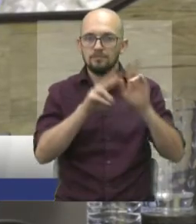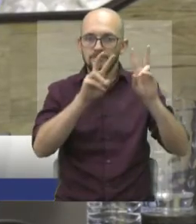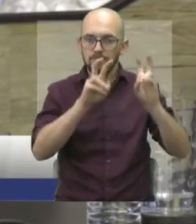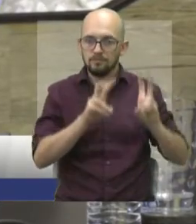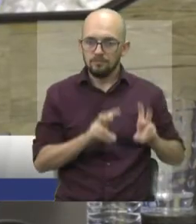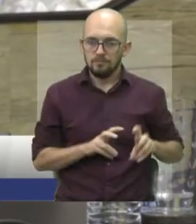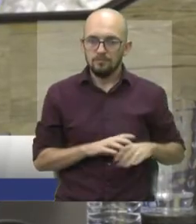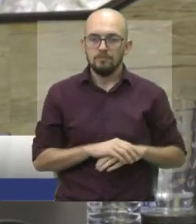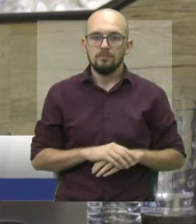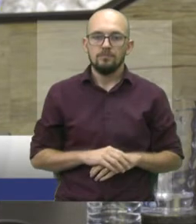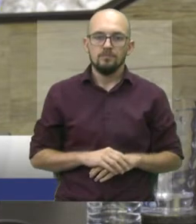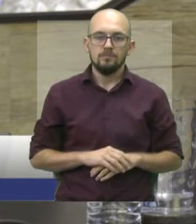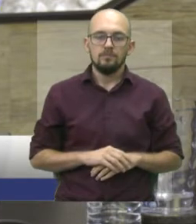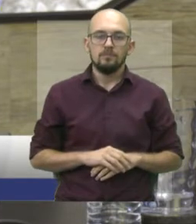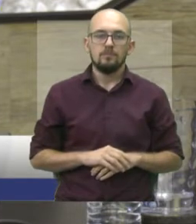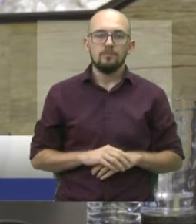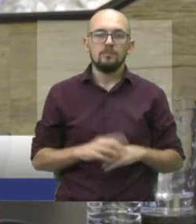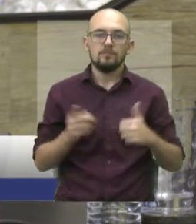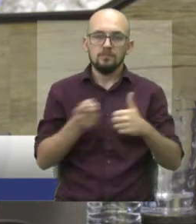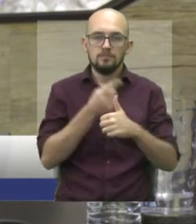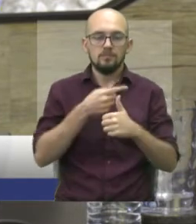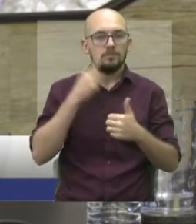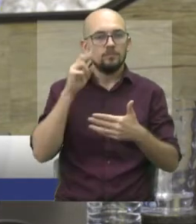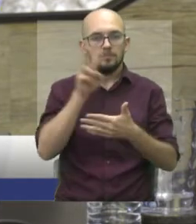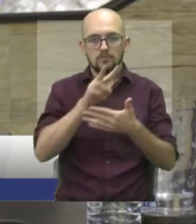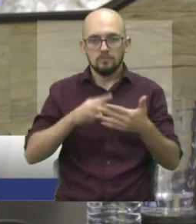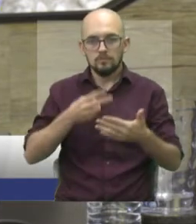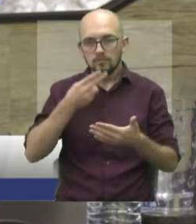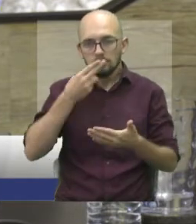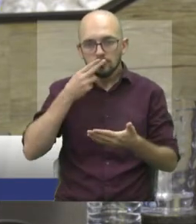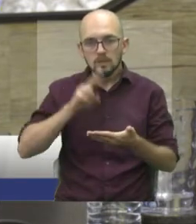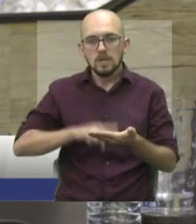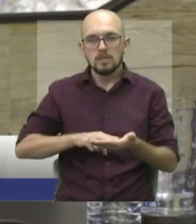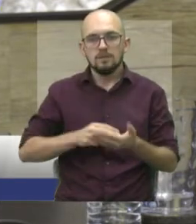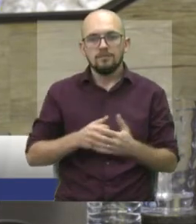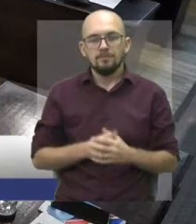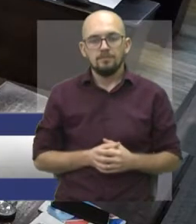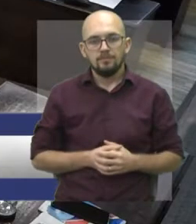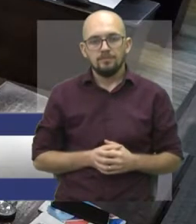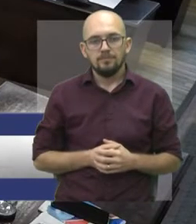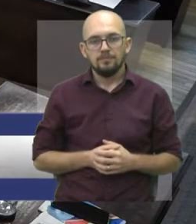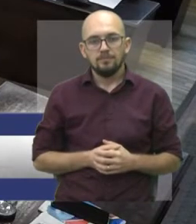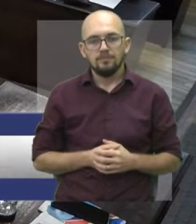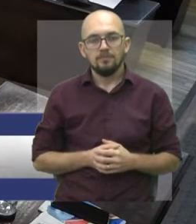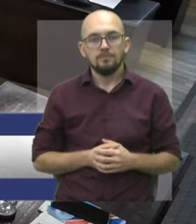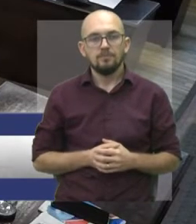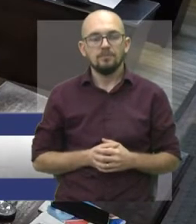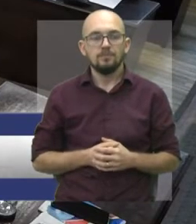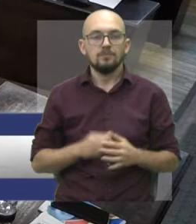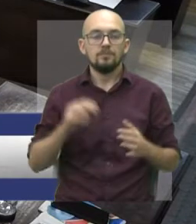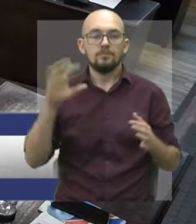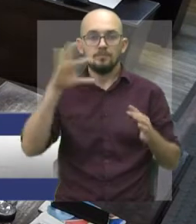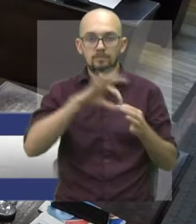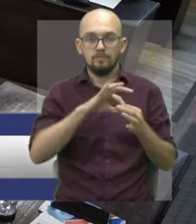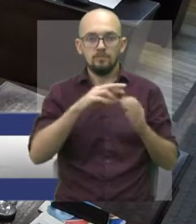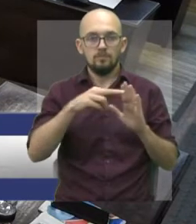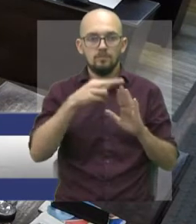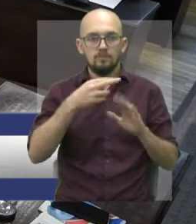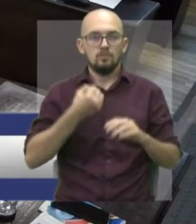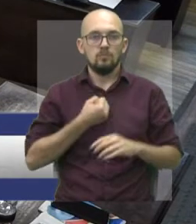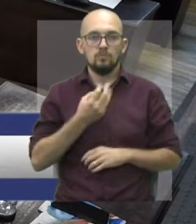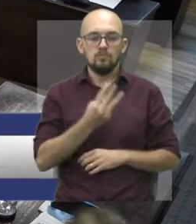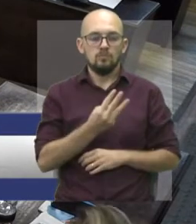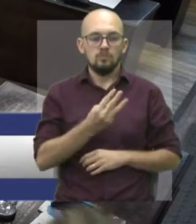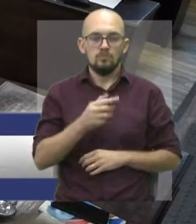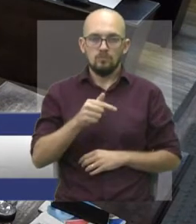expediente. A leitura das correspondências. De acordo com a resolução número 337